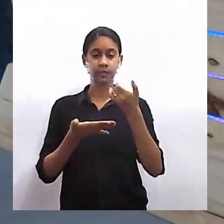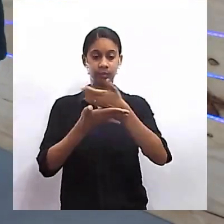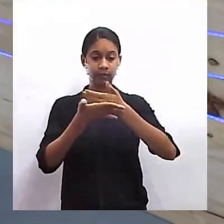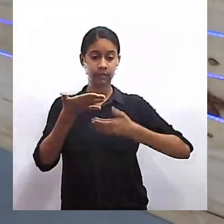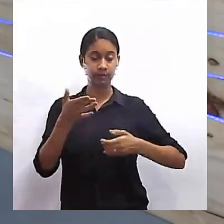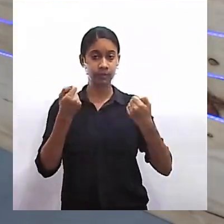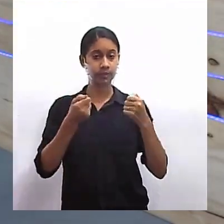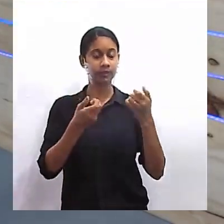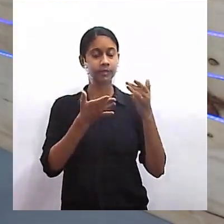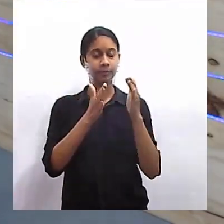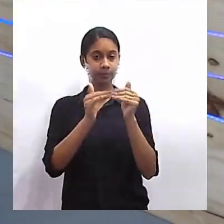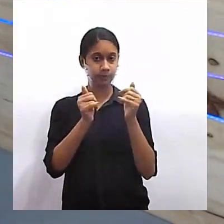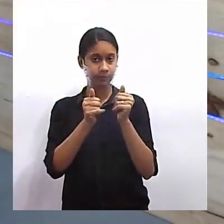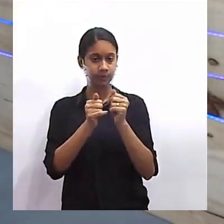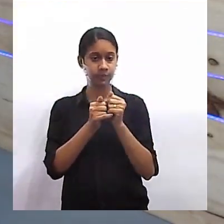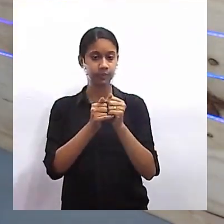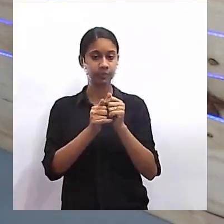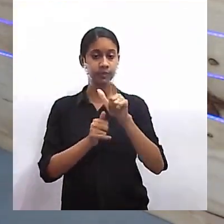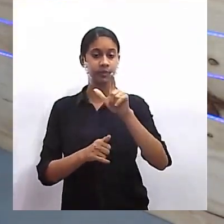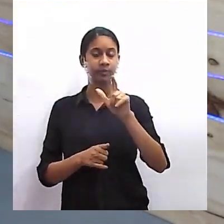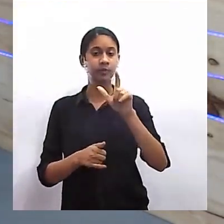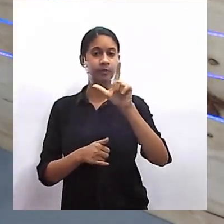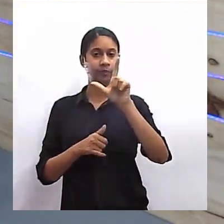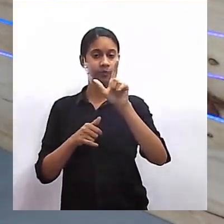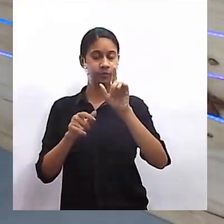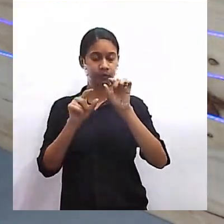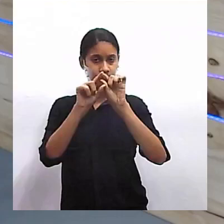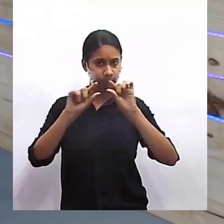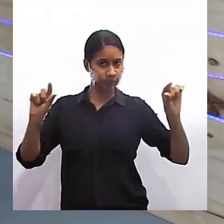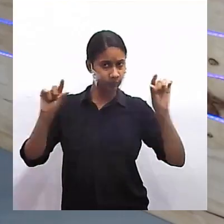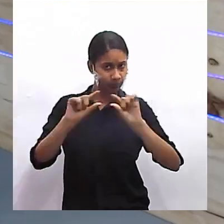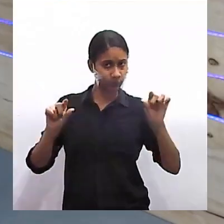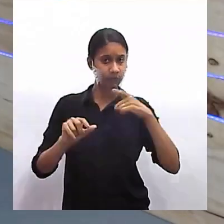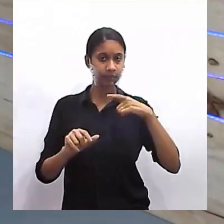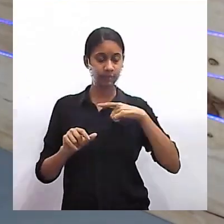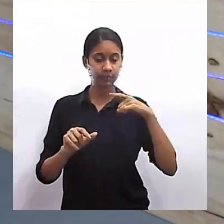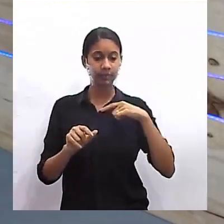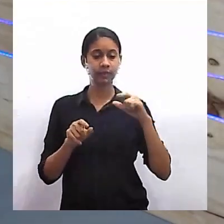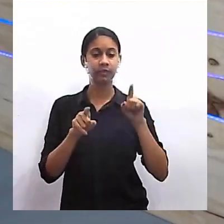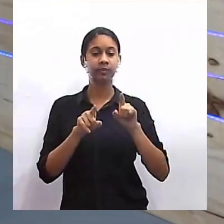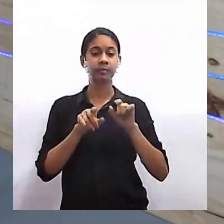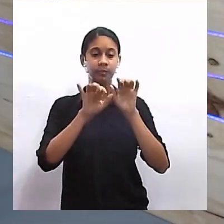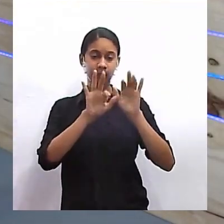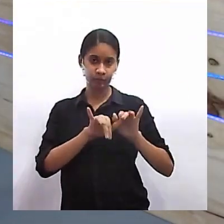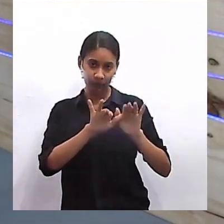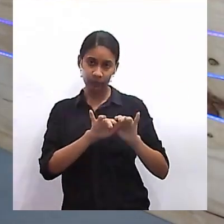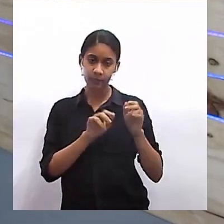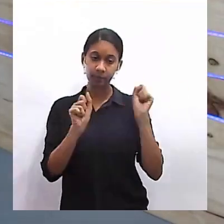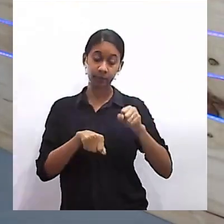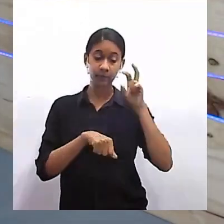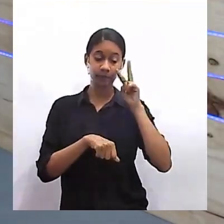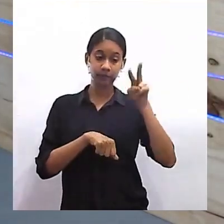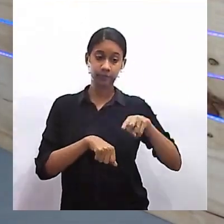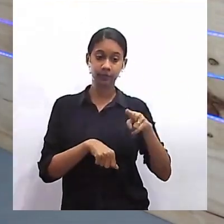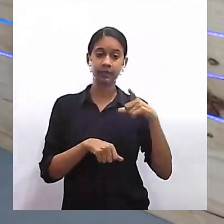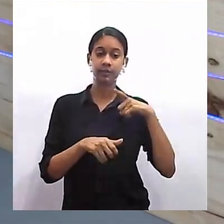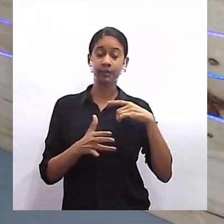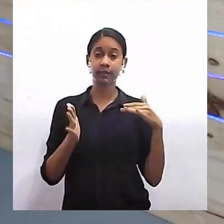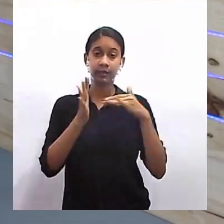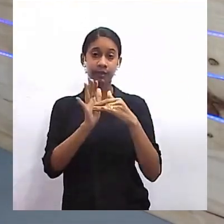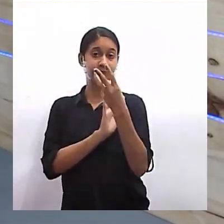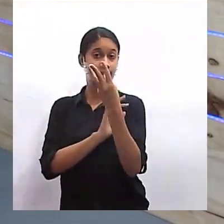ser solicitado através do link que está no chat e na descrição do vídeo. O link permanecerá ativo até 30